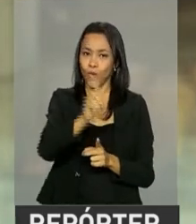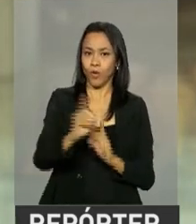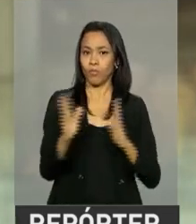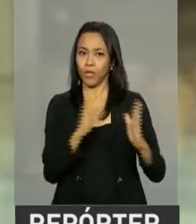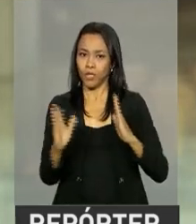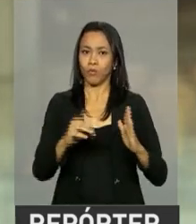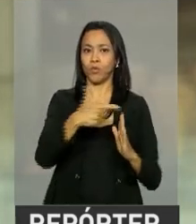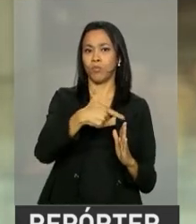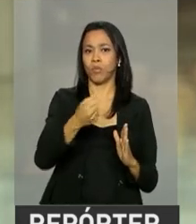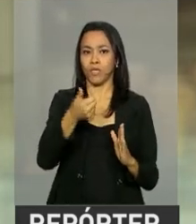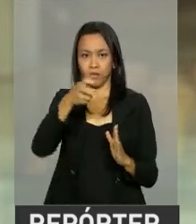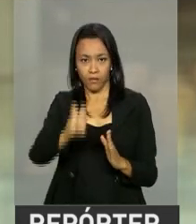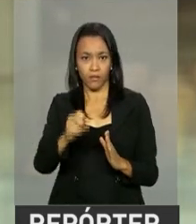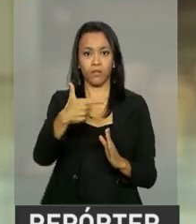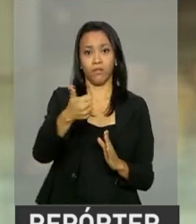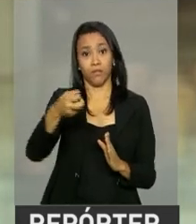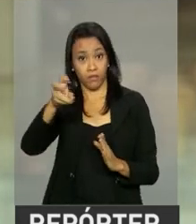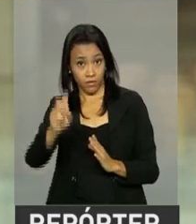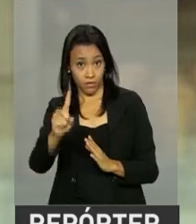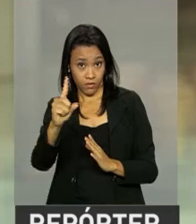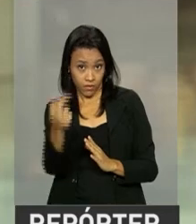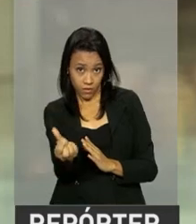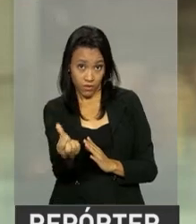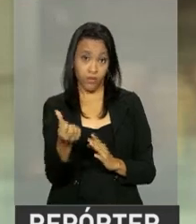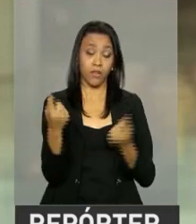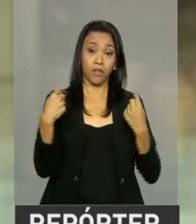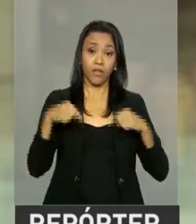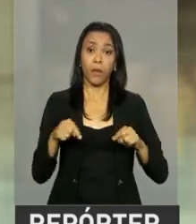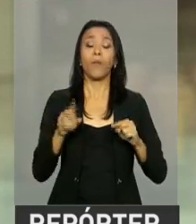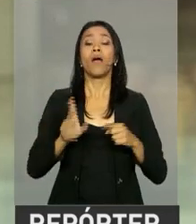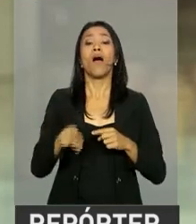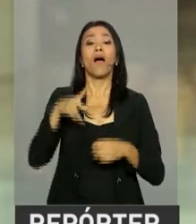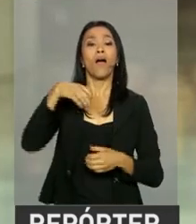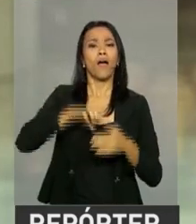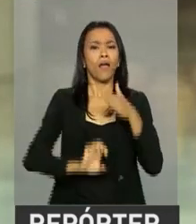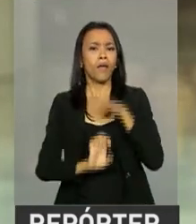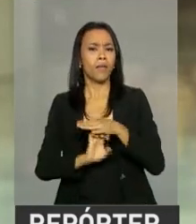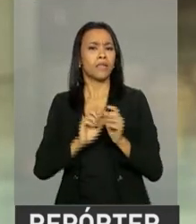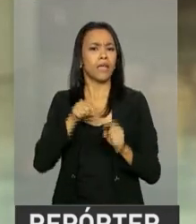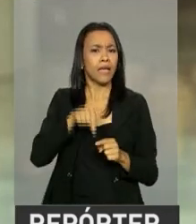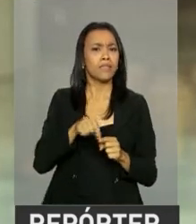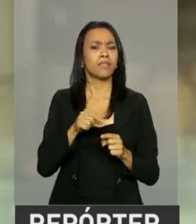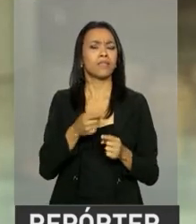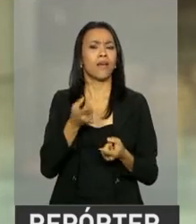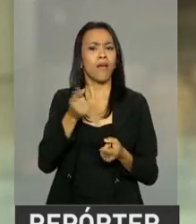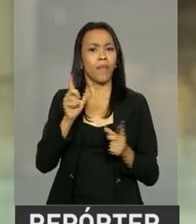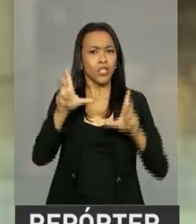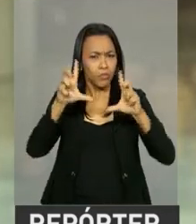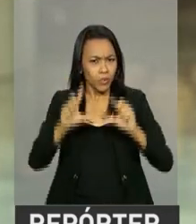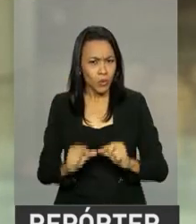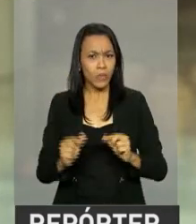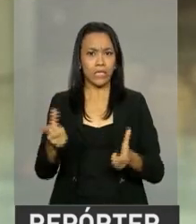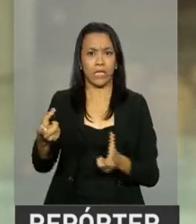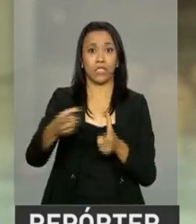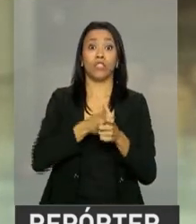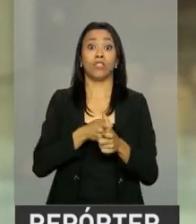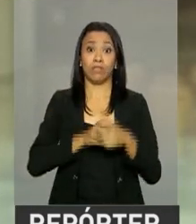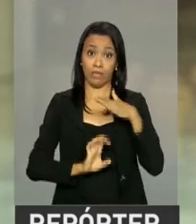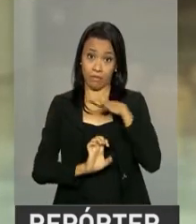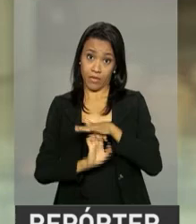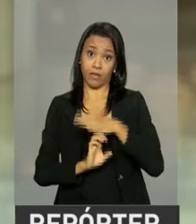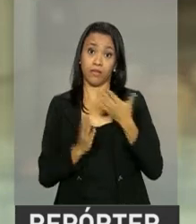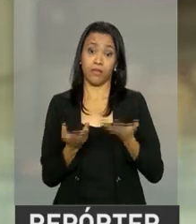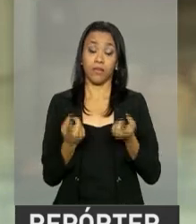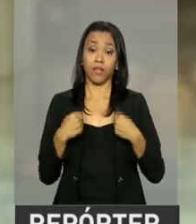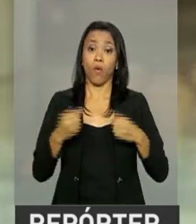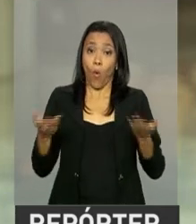e 2016. O plano de desinvestimentos da companhia foi criado para diminuir as dívidas da estatal. Ainda na nota